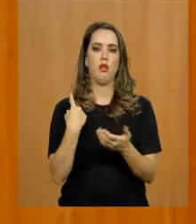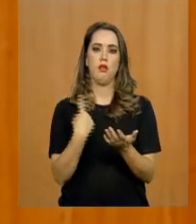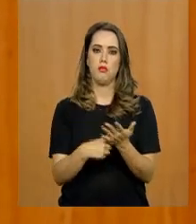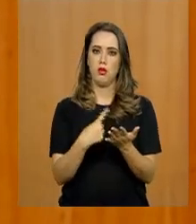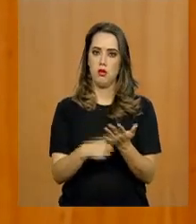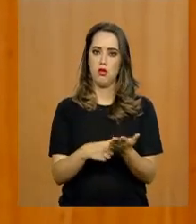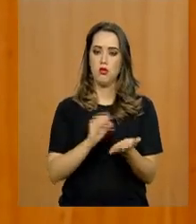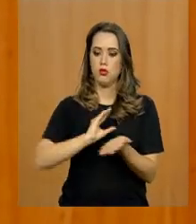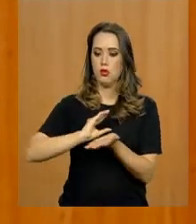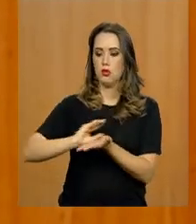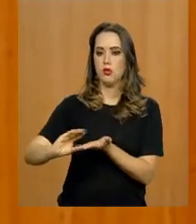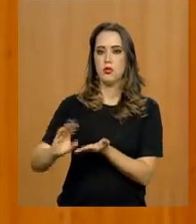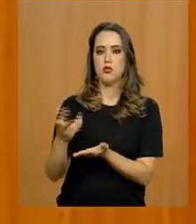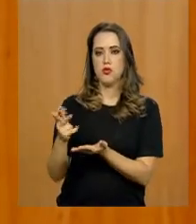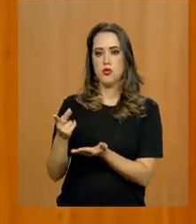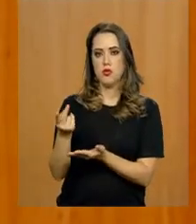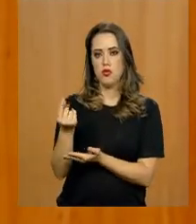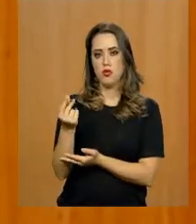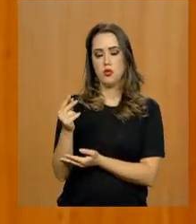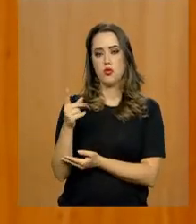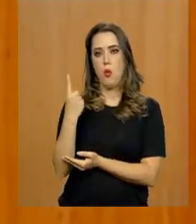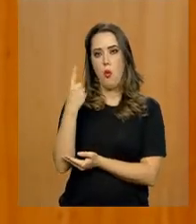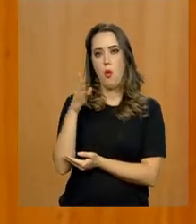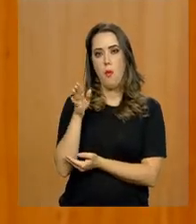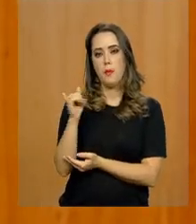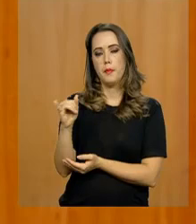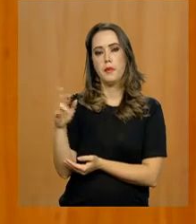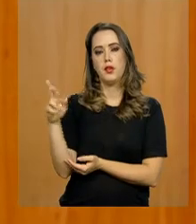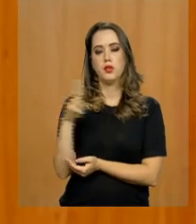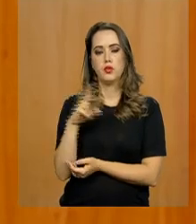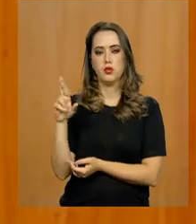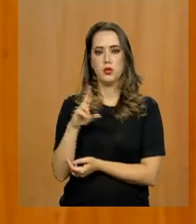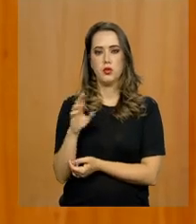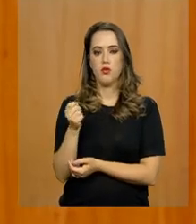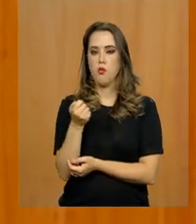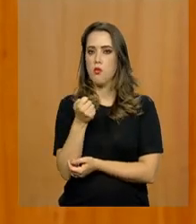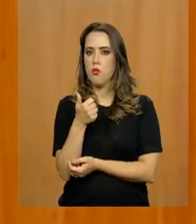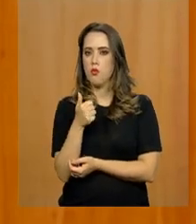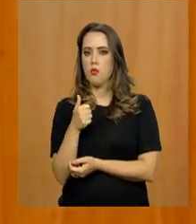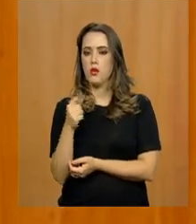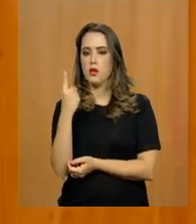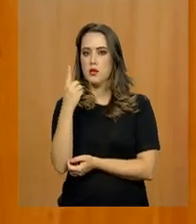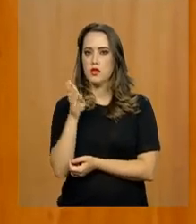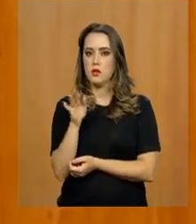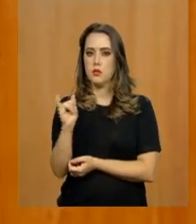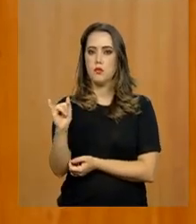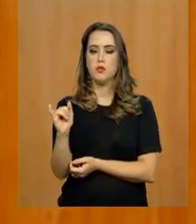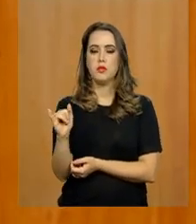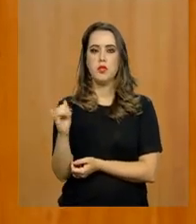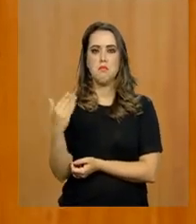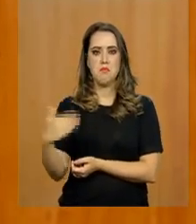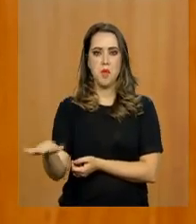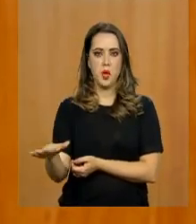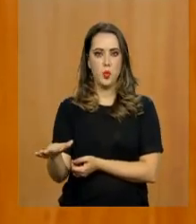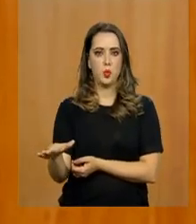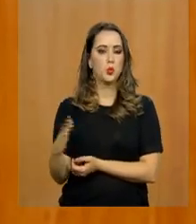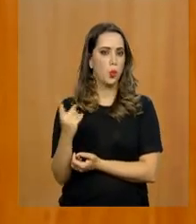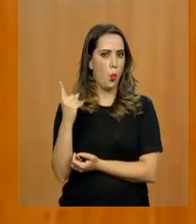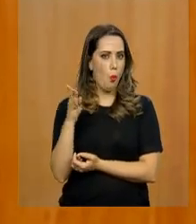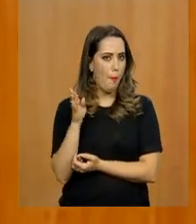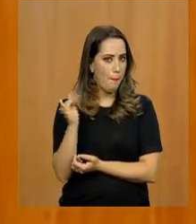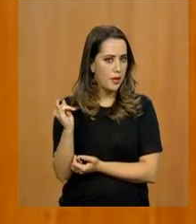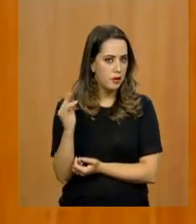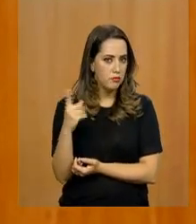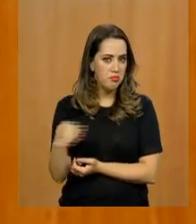aporte imediato de investimento de 1 bi e 300 milhões quais unb e quinhentos milhões de reais e durante